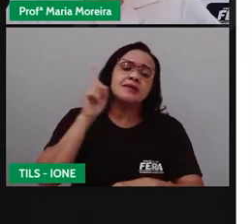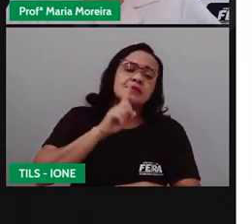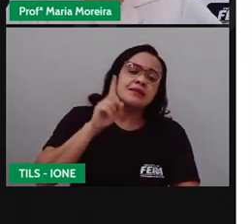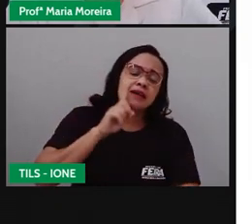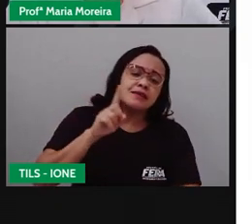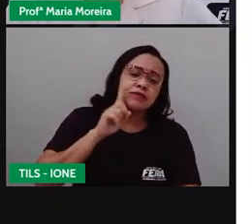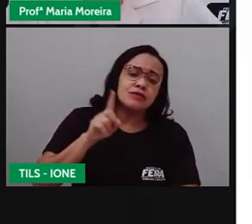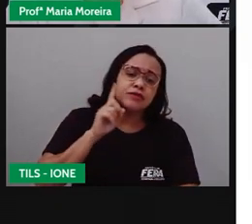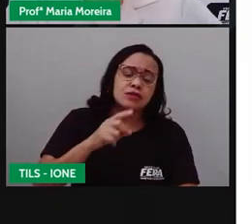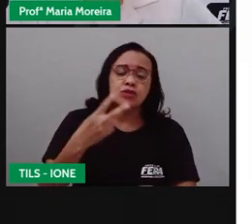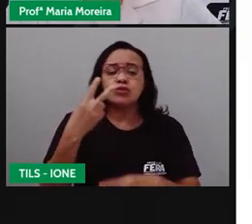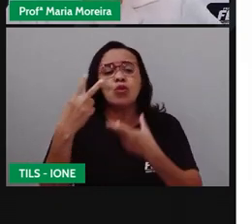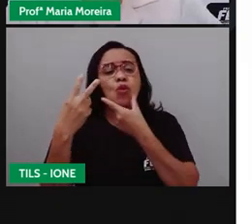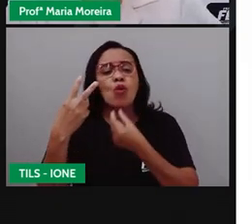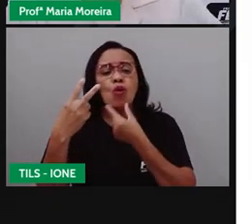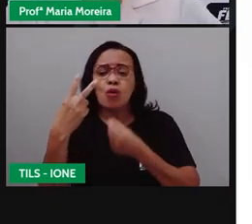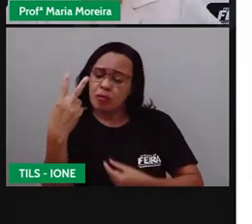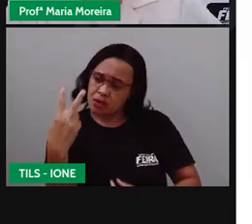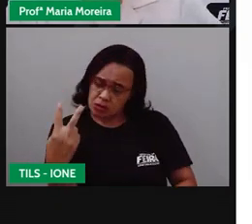voar.